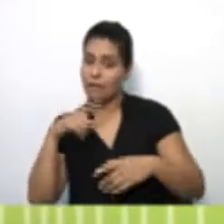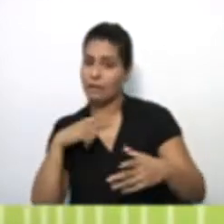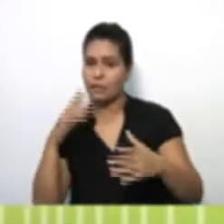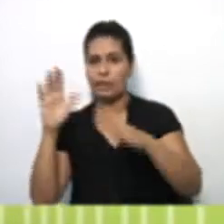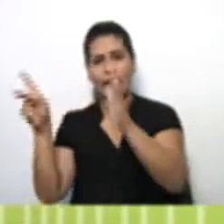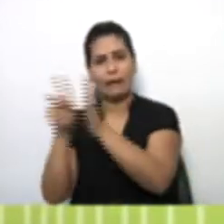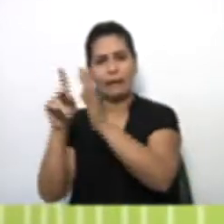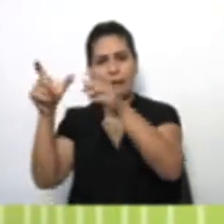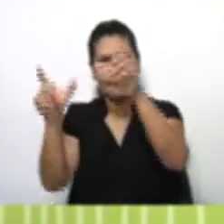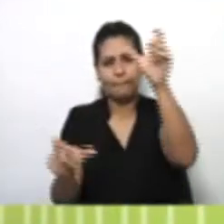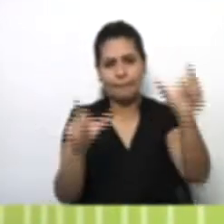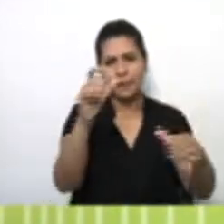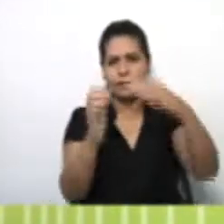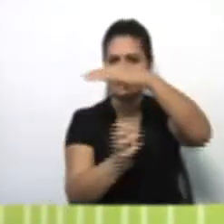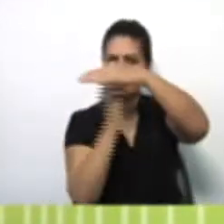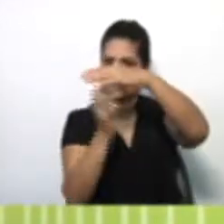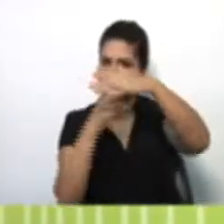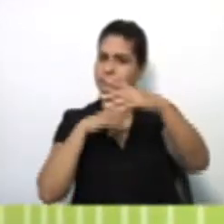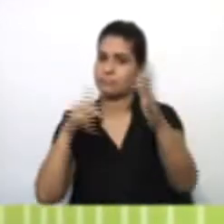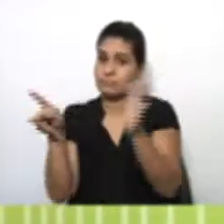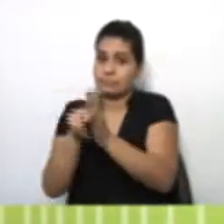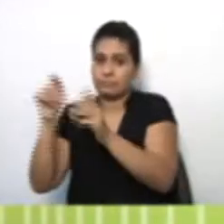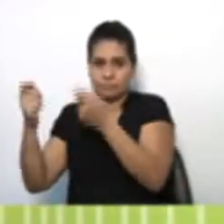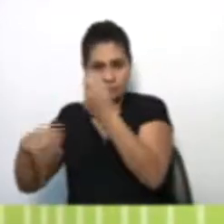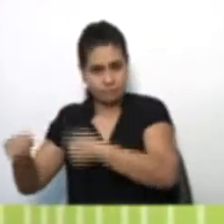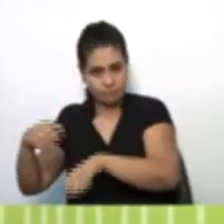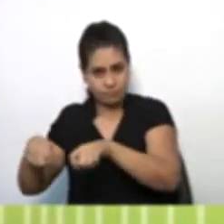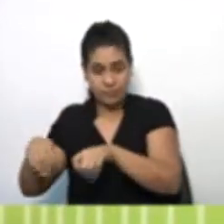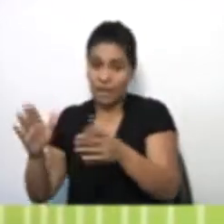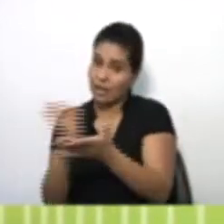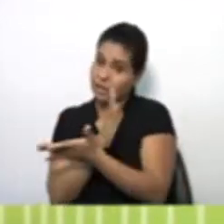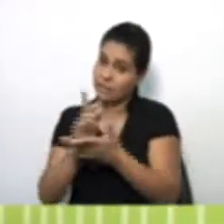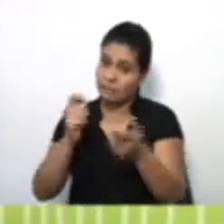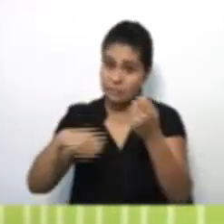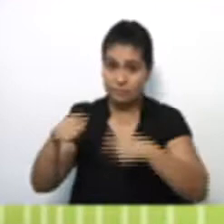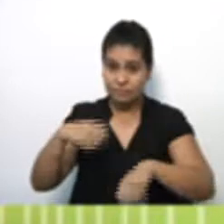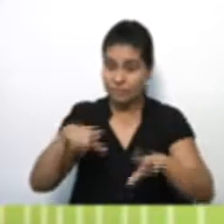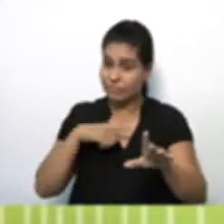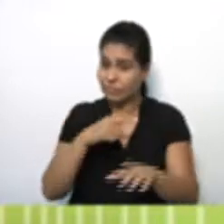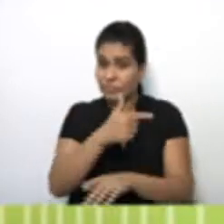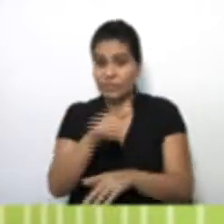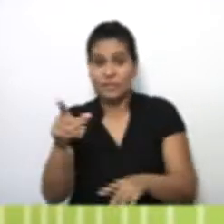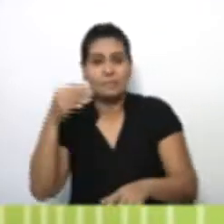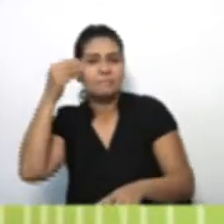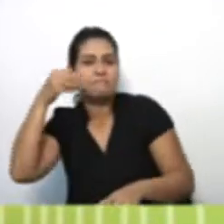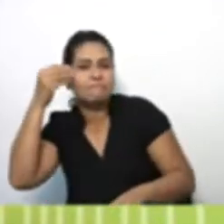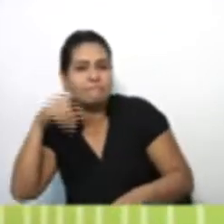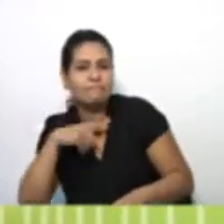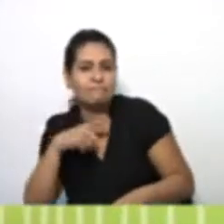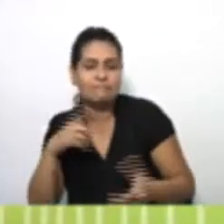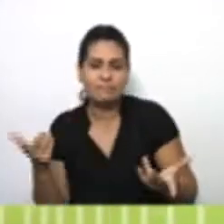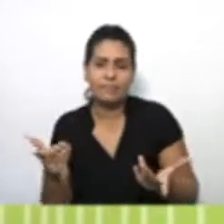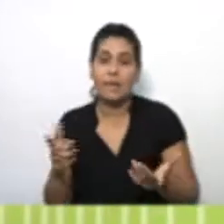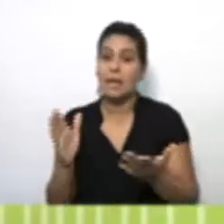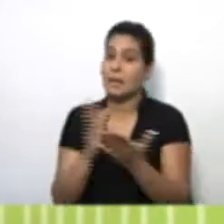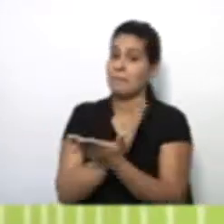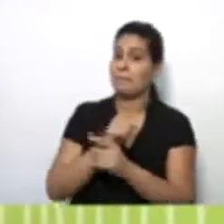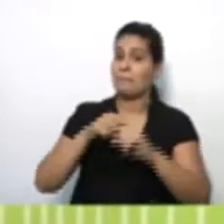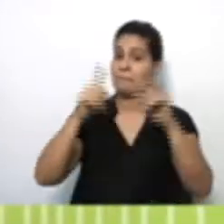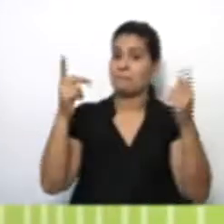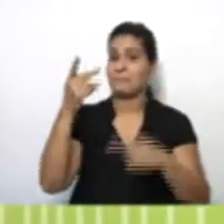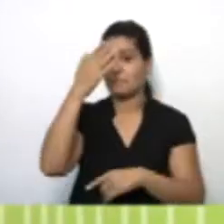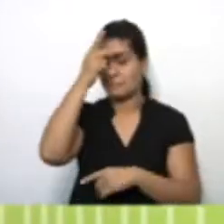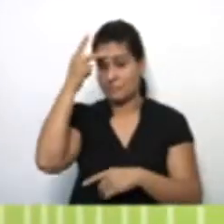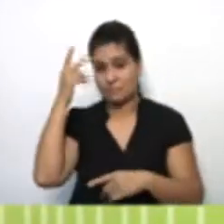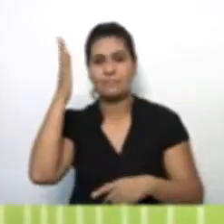cada empresa tem que ter um administrador. Muitas vezes, os administradores são natos, mas eles sabem o quê? Que as pessoas têm